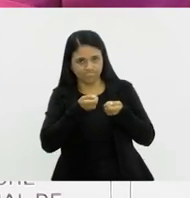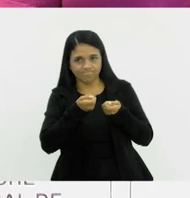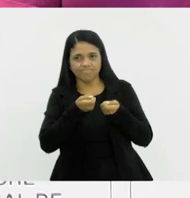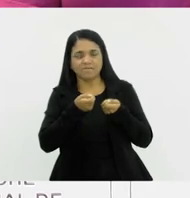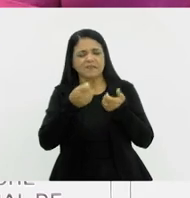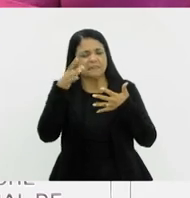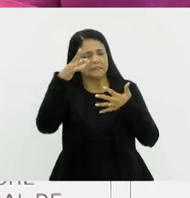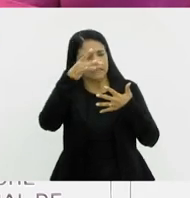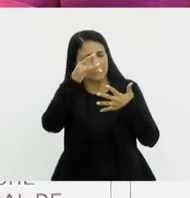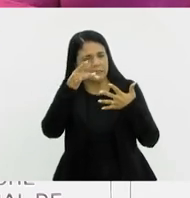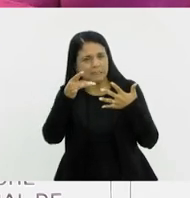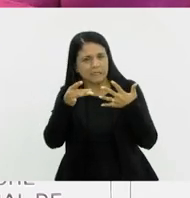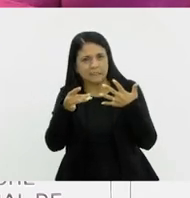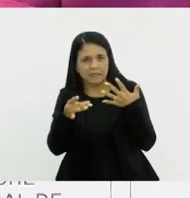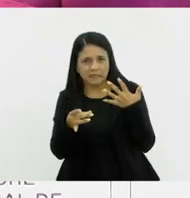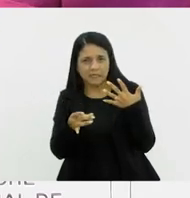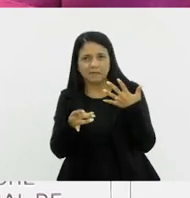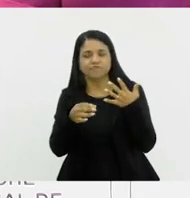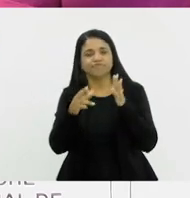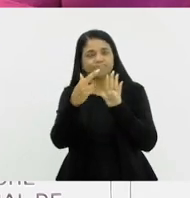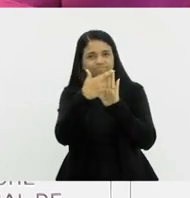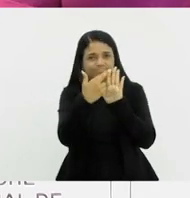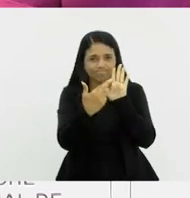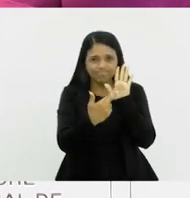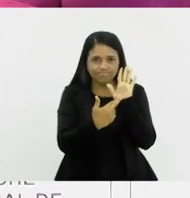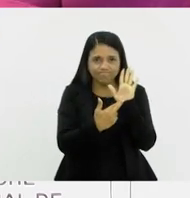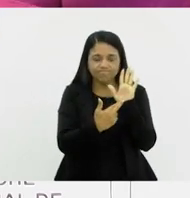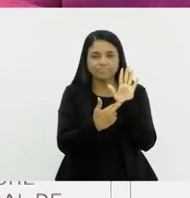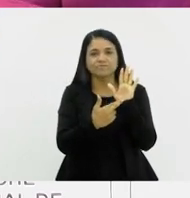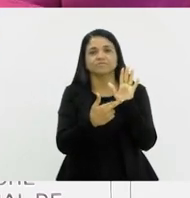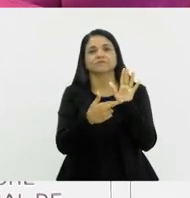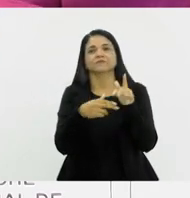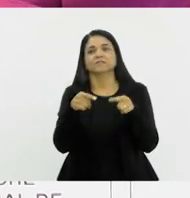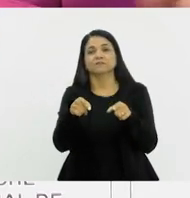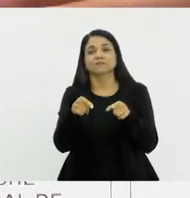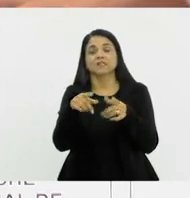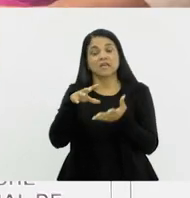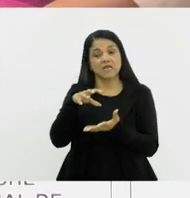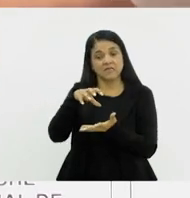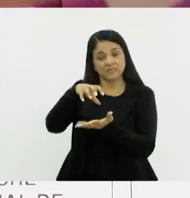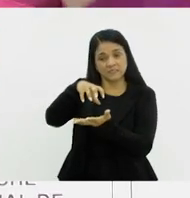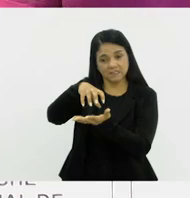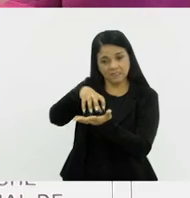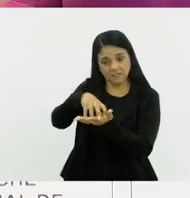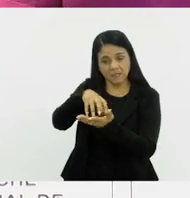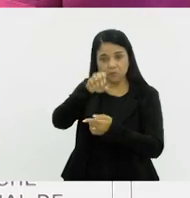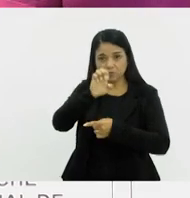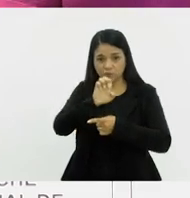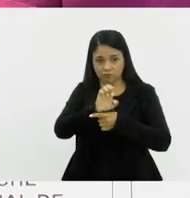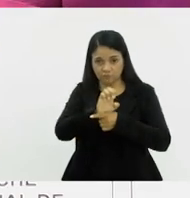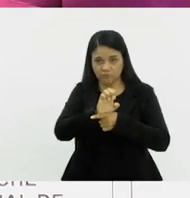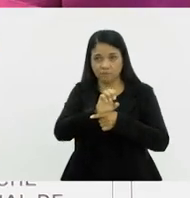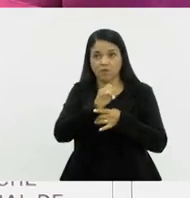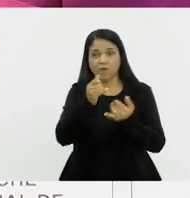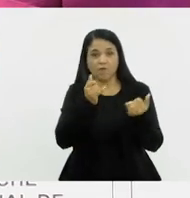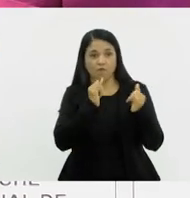o detalhamento, o que é essa regulação, por exemplo, realizar a interface com a central de regulação do Estado.